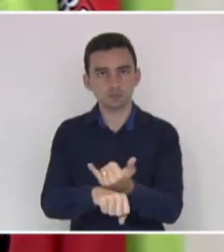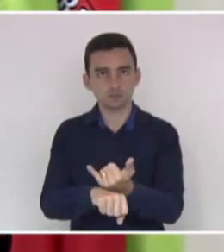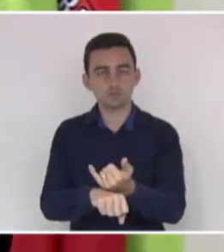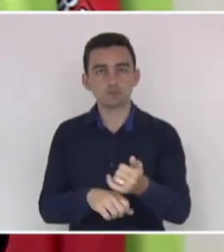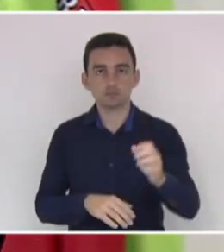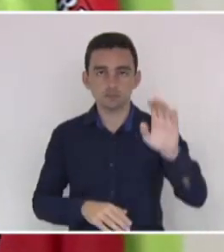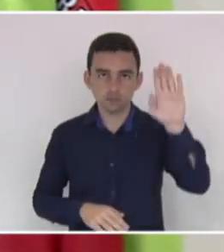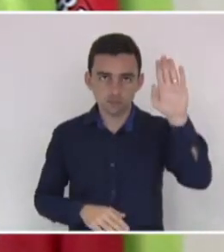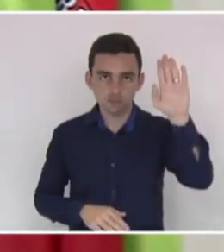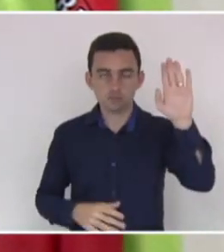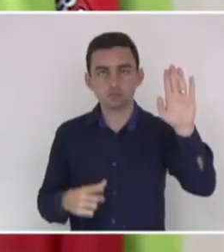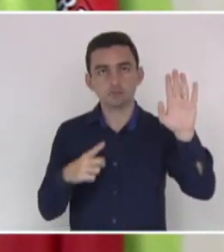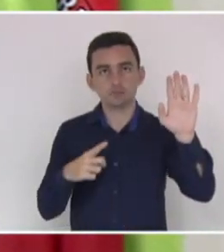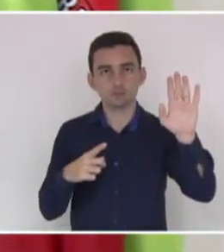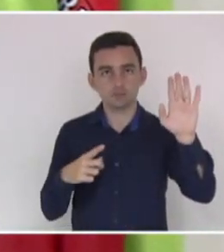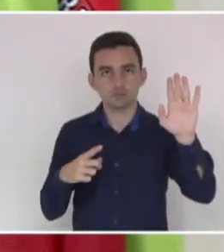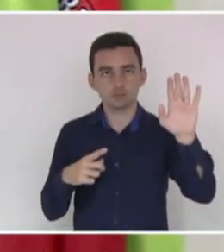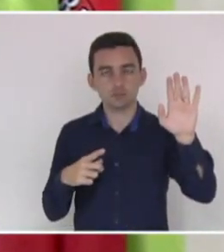solene